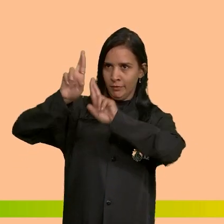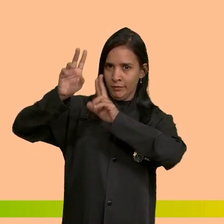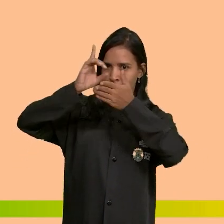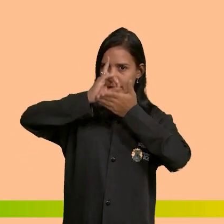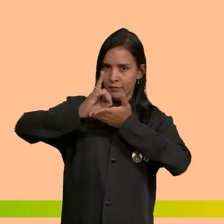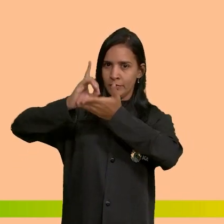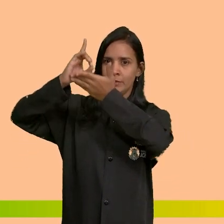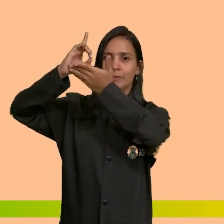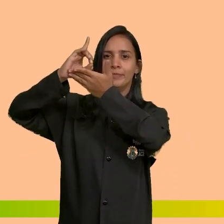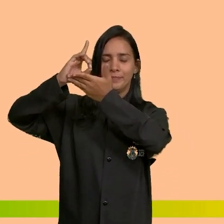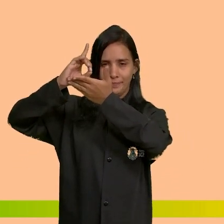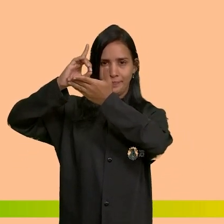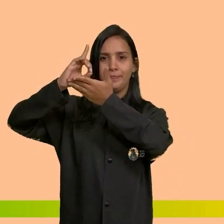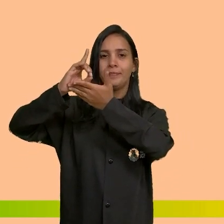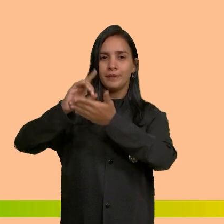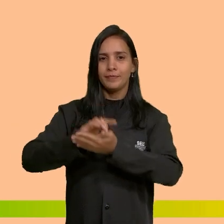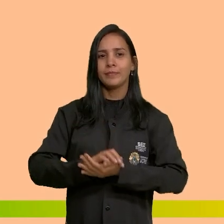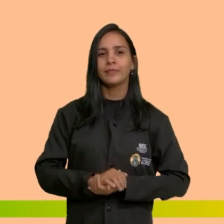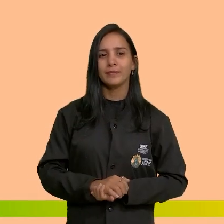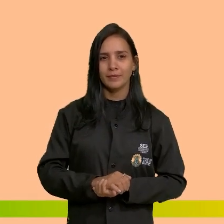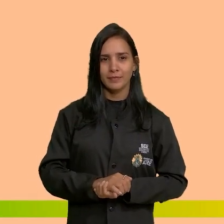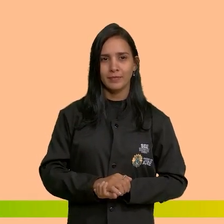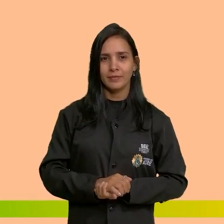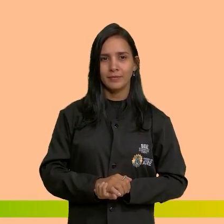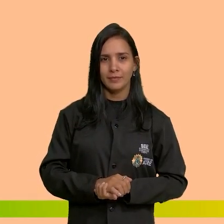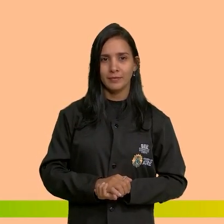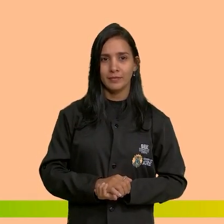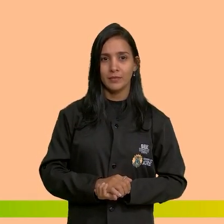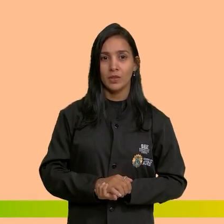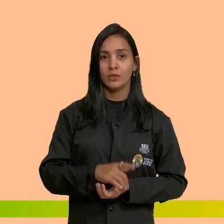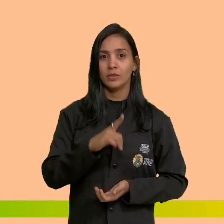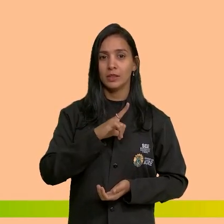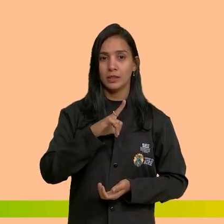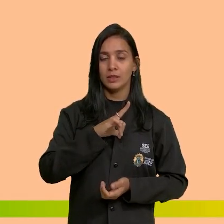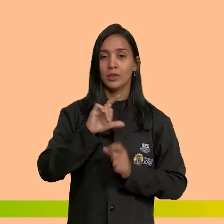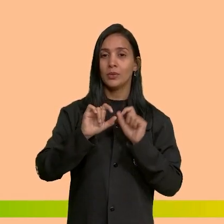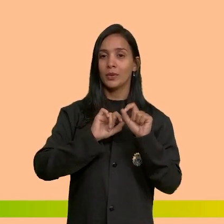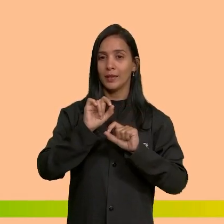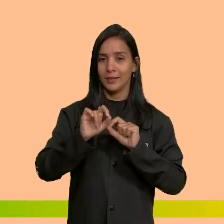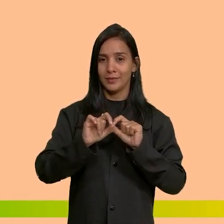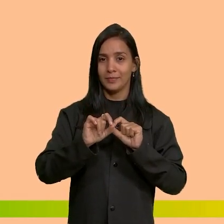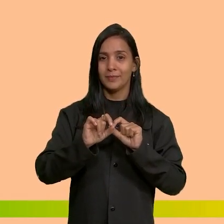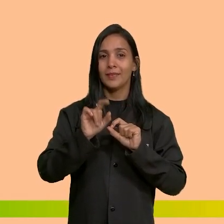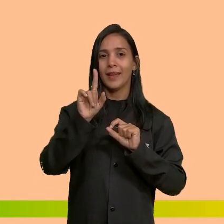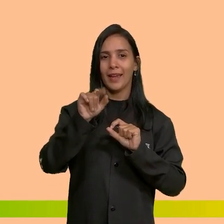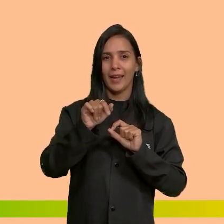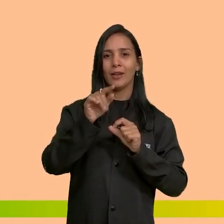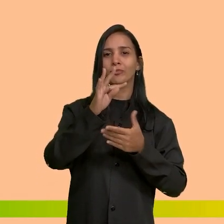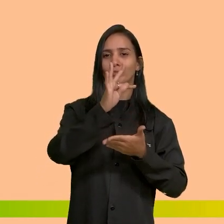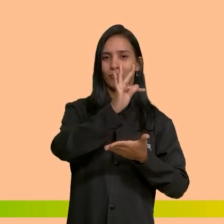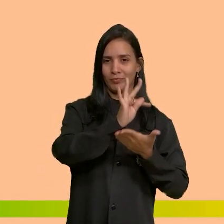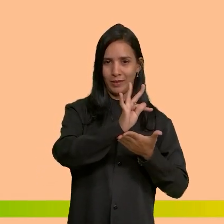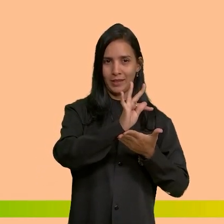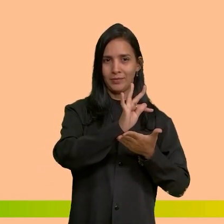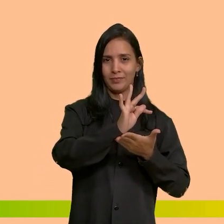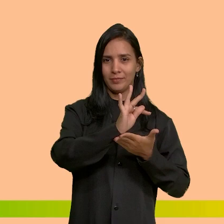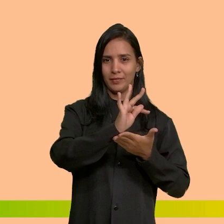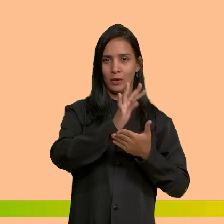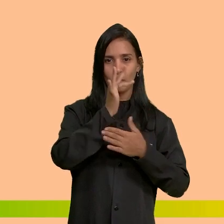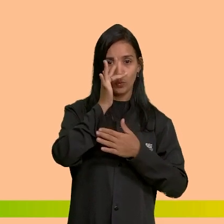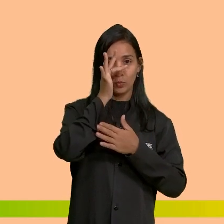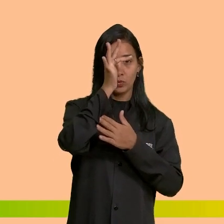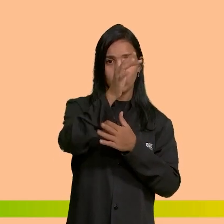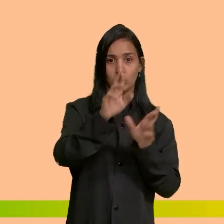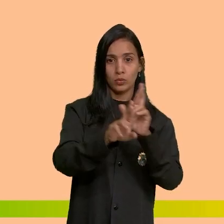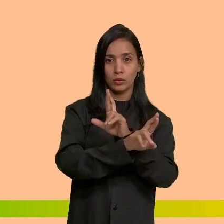Então, o destino ele é um tema central da tragédia. A ironia. A